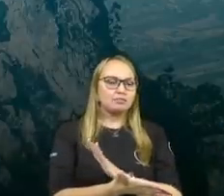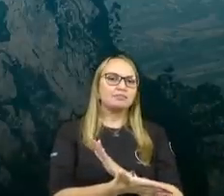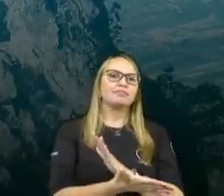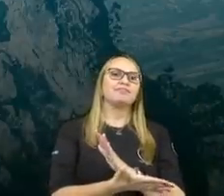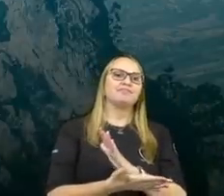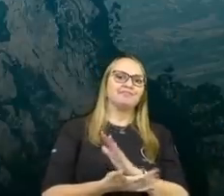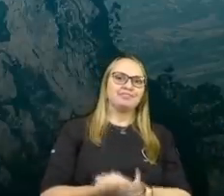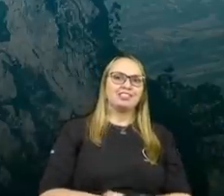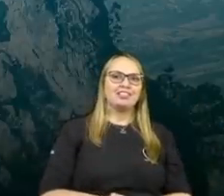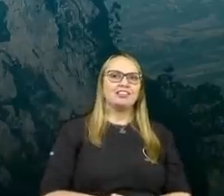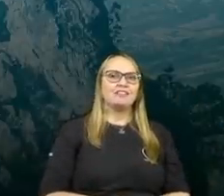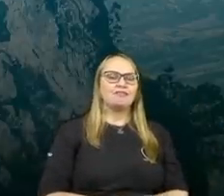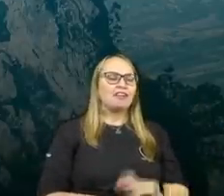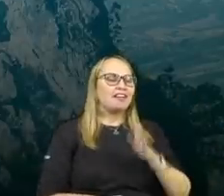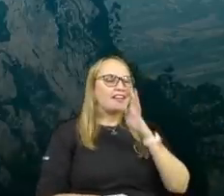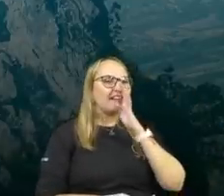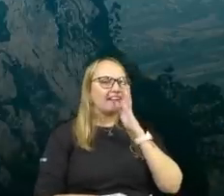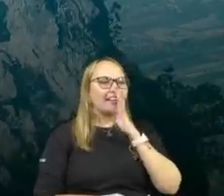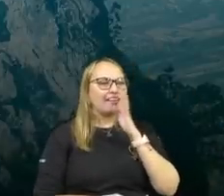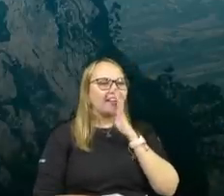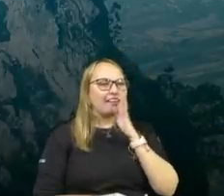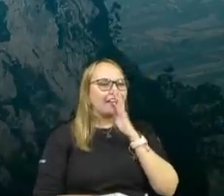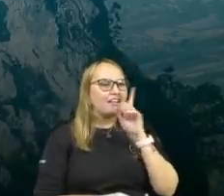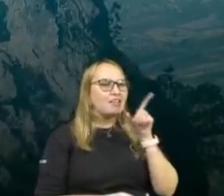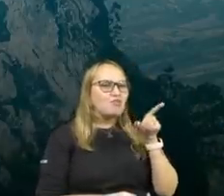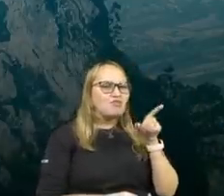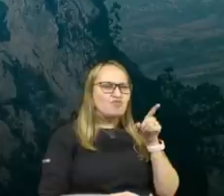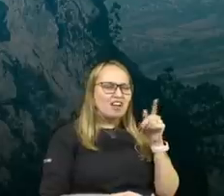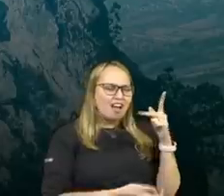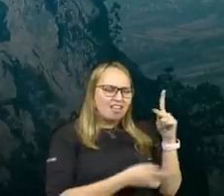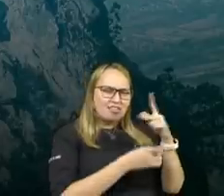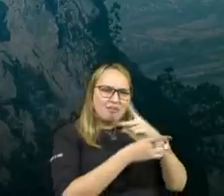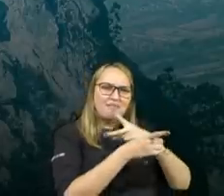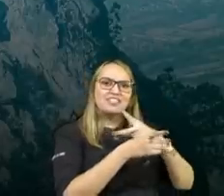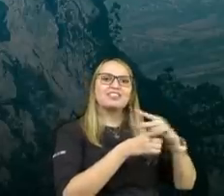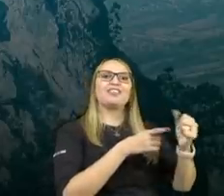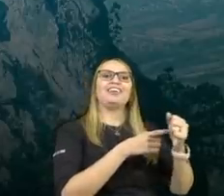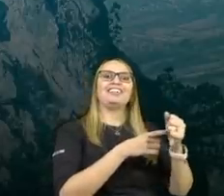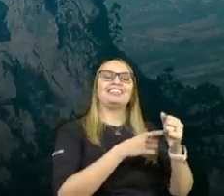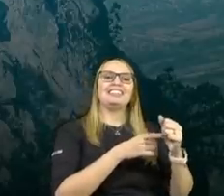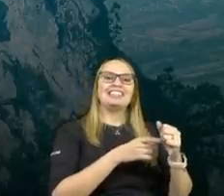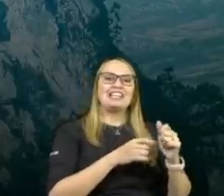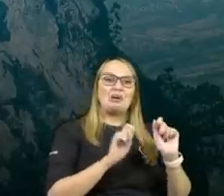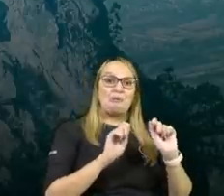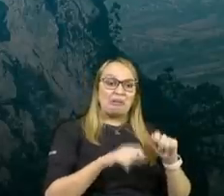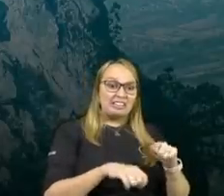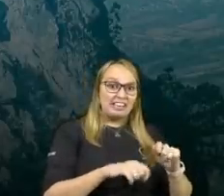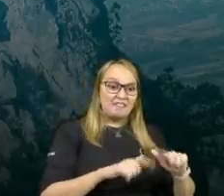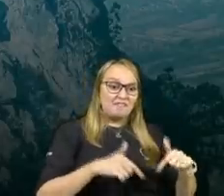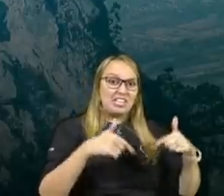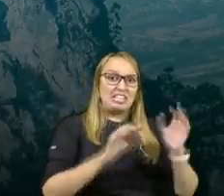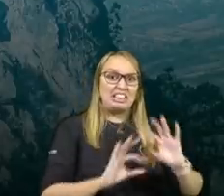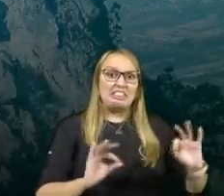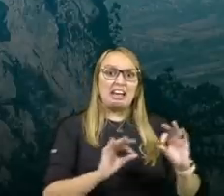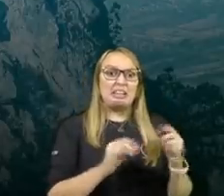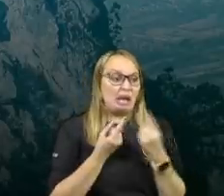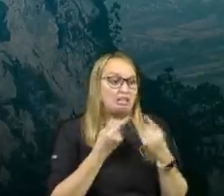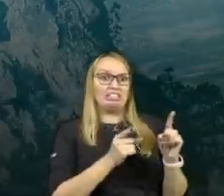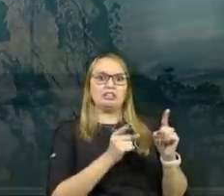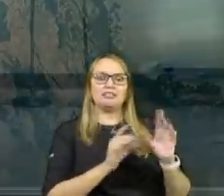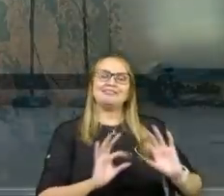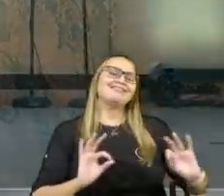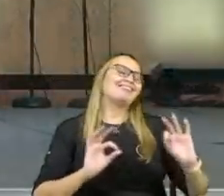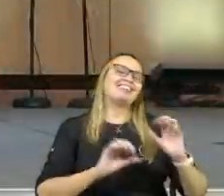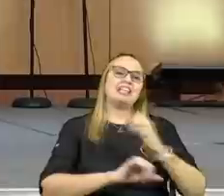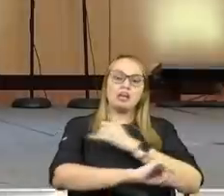eles vão assistir, sabe? A sua vitória sem poder se movimentar e sem agir. O